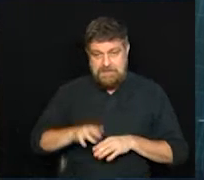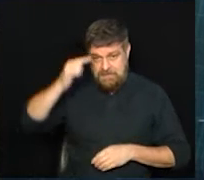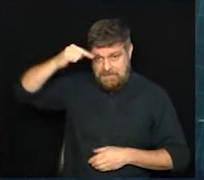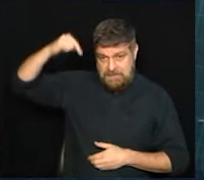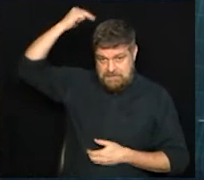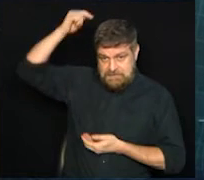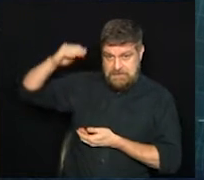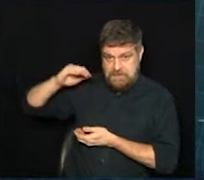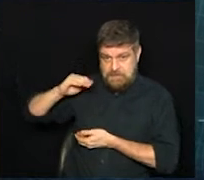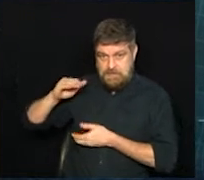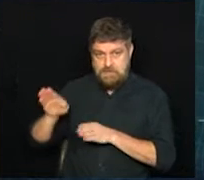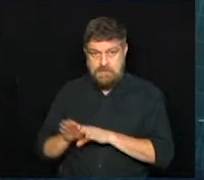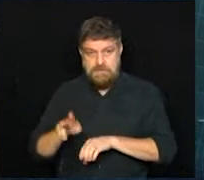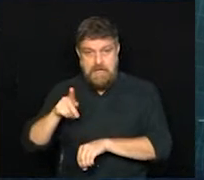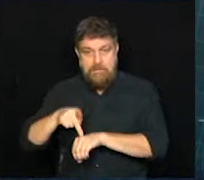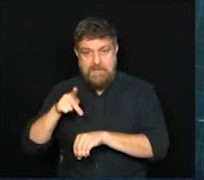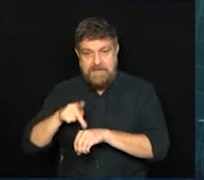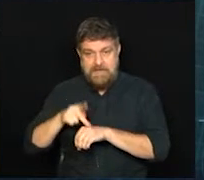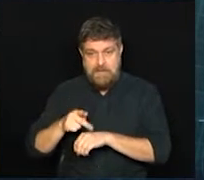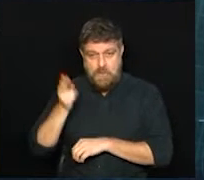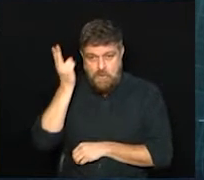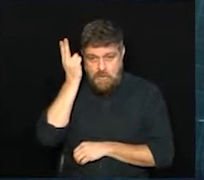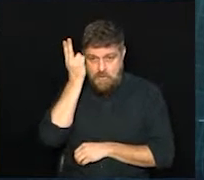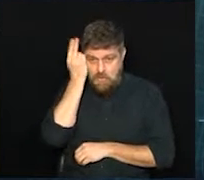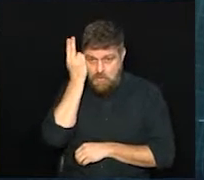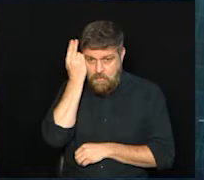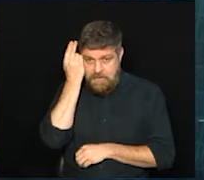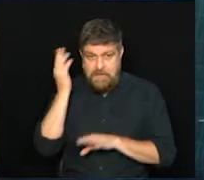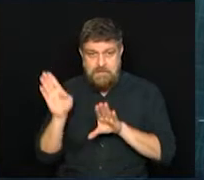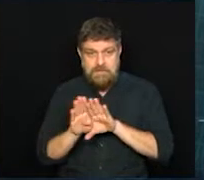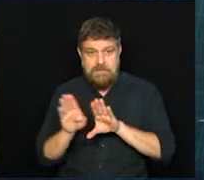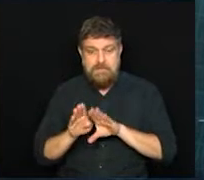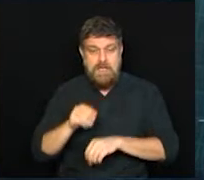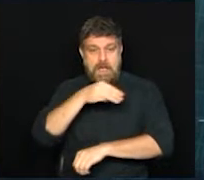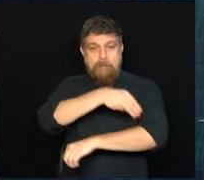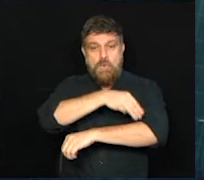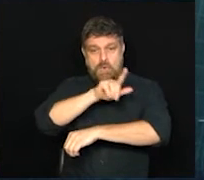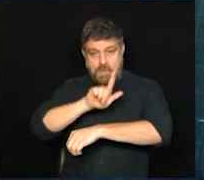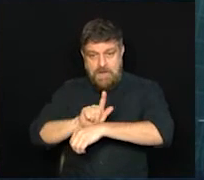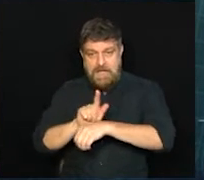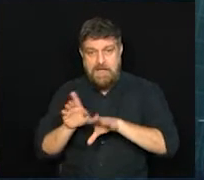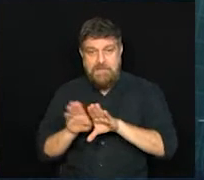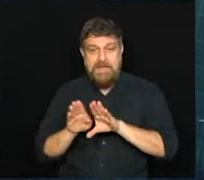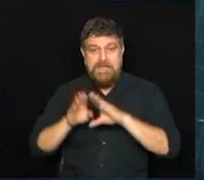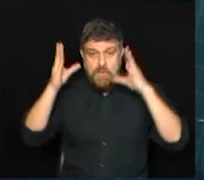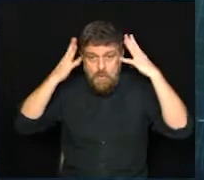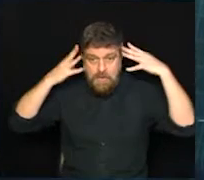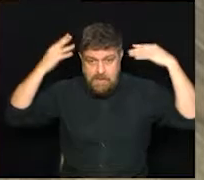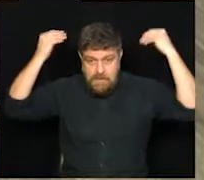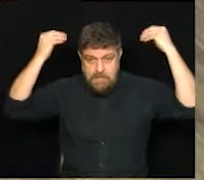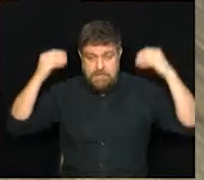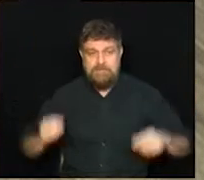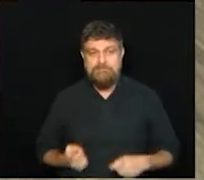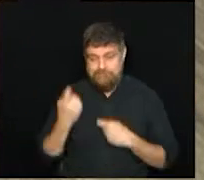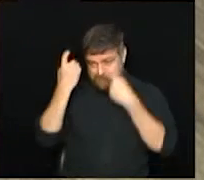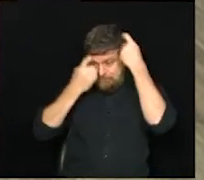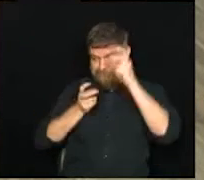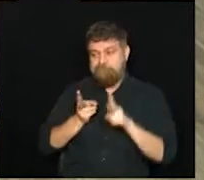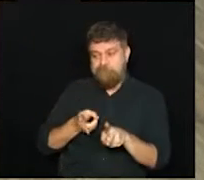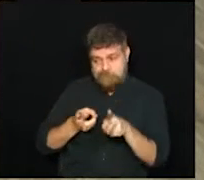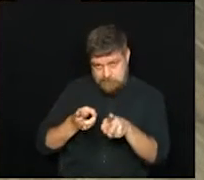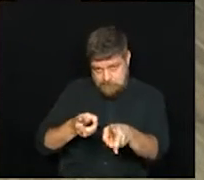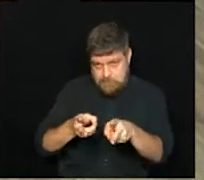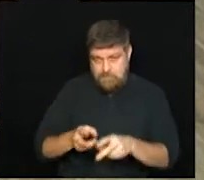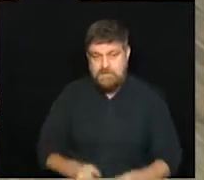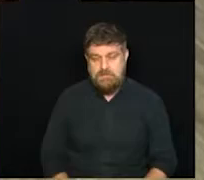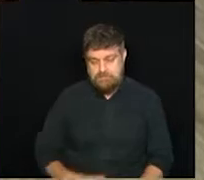de Posse, Pedreira, Engenheiro Coelho, Morungaba e Olambra. A preocupação continua aqui no município